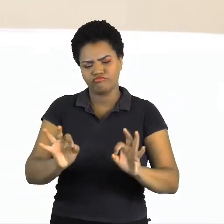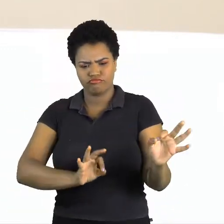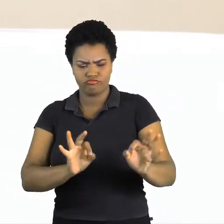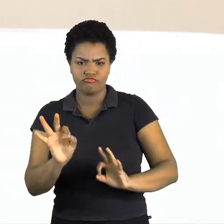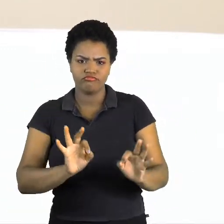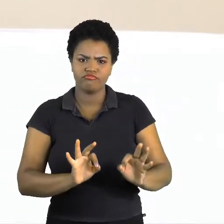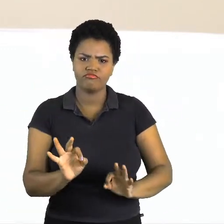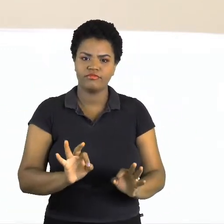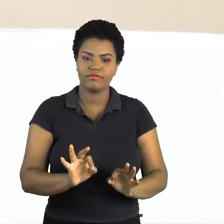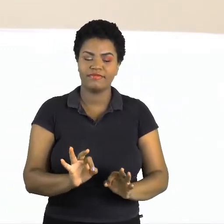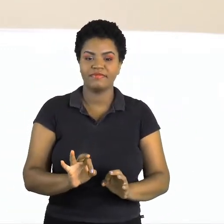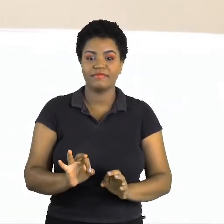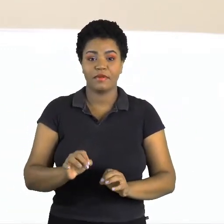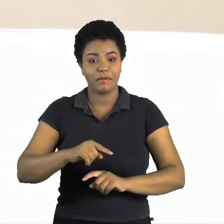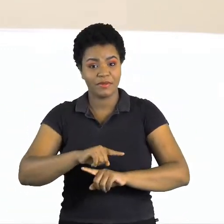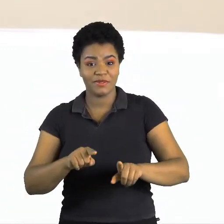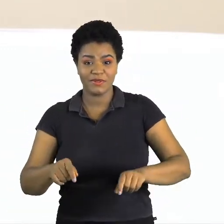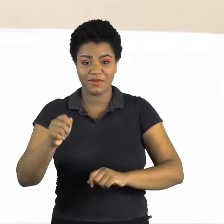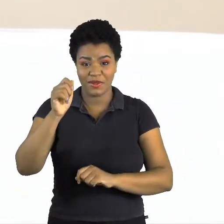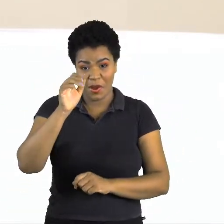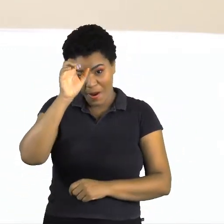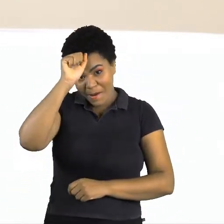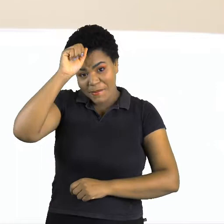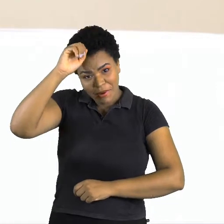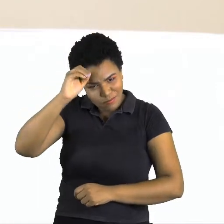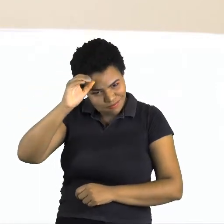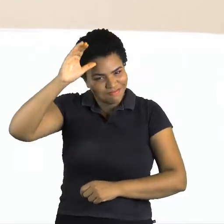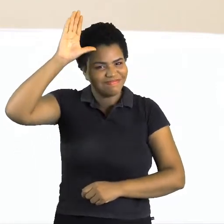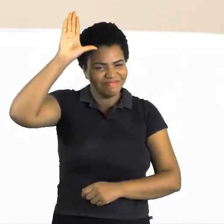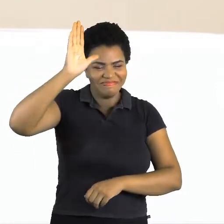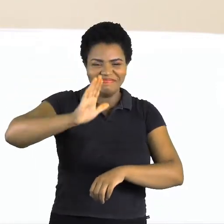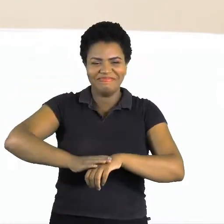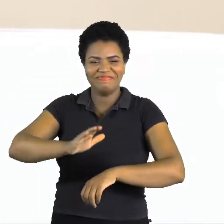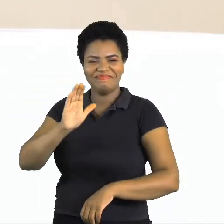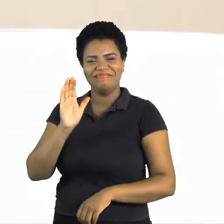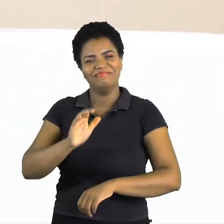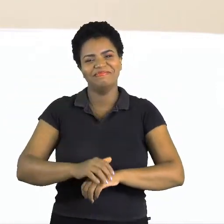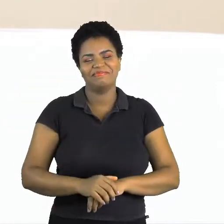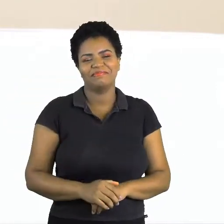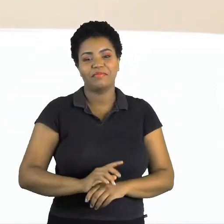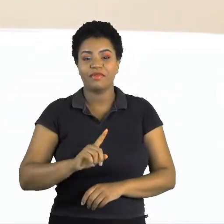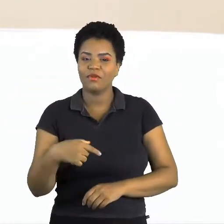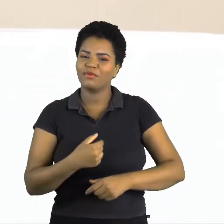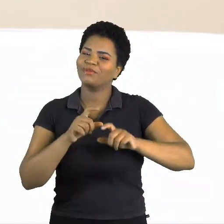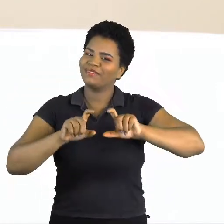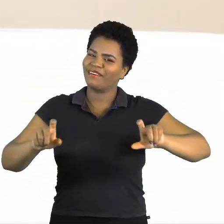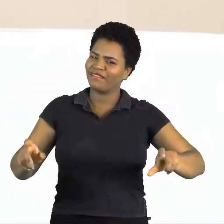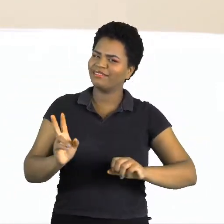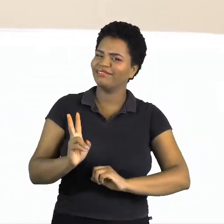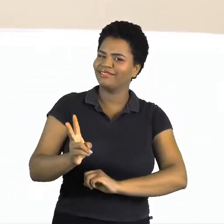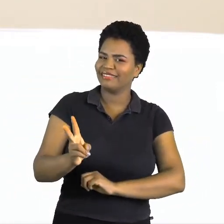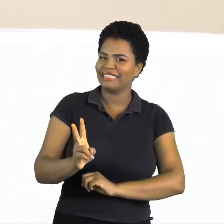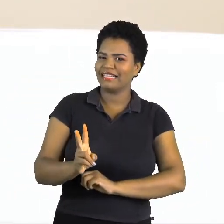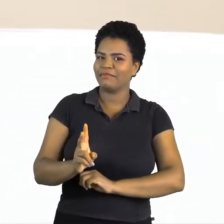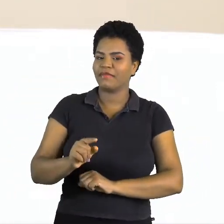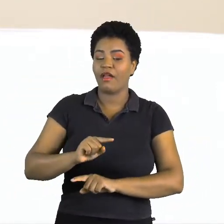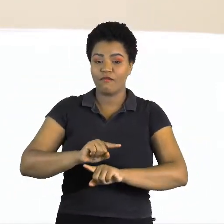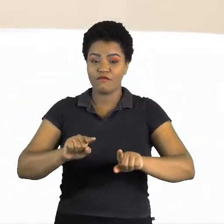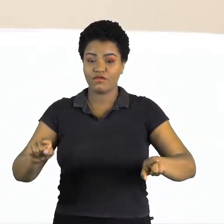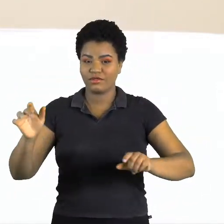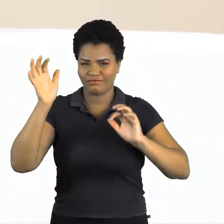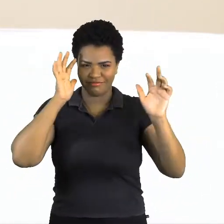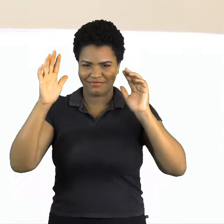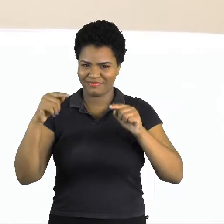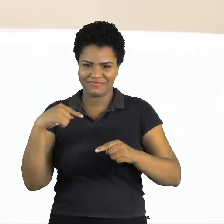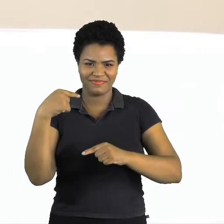seu aprendizado aumente ainda mais. O nosso lema é o seguinte: vocês pensam